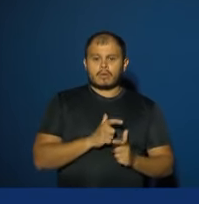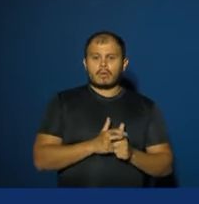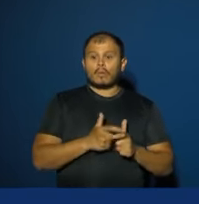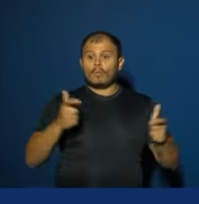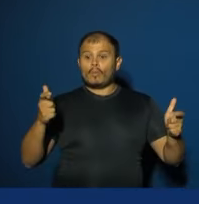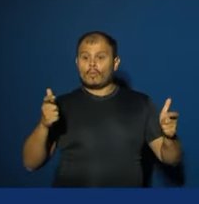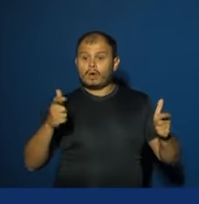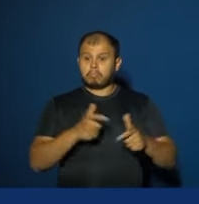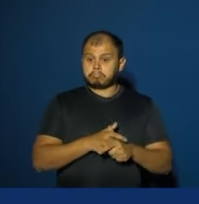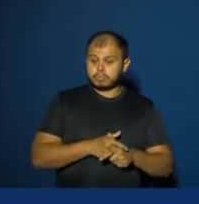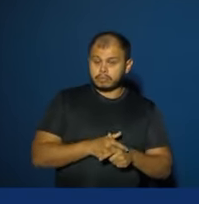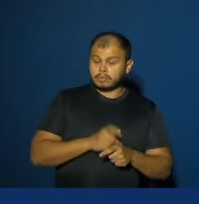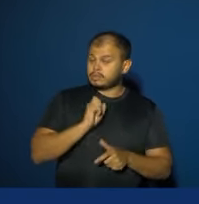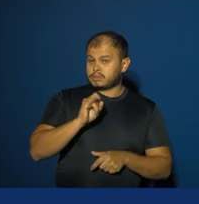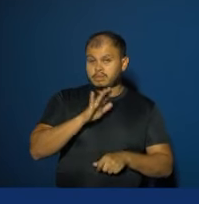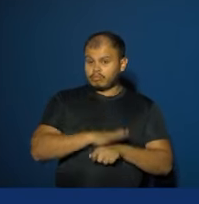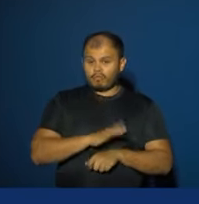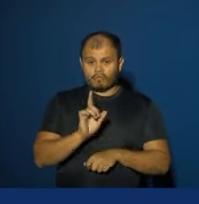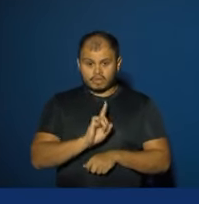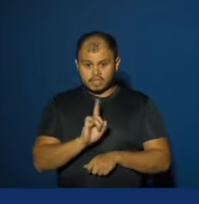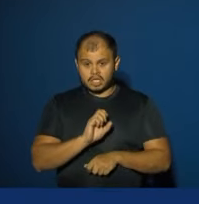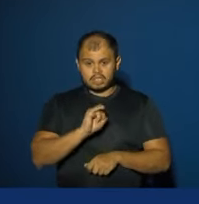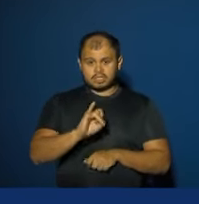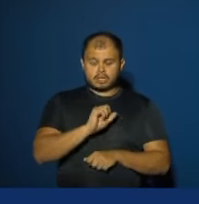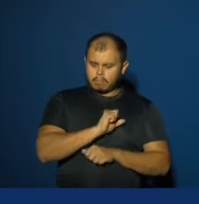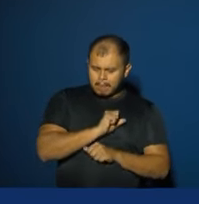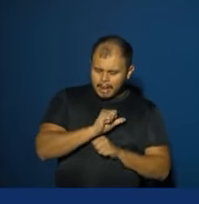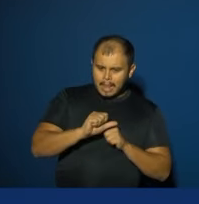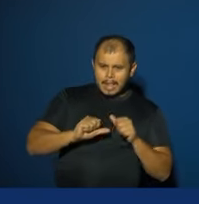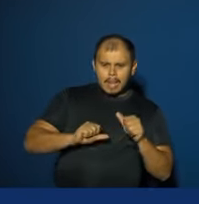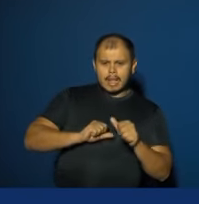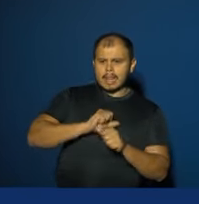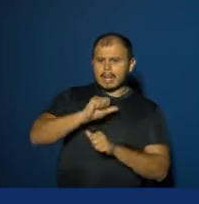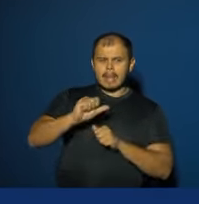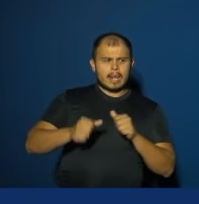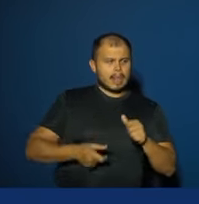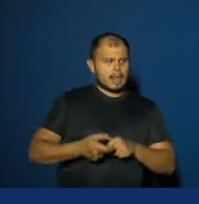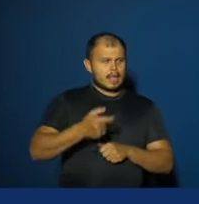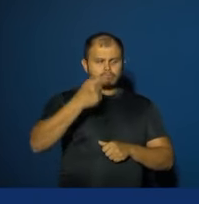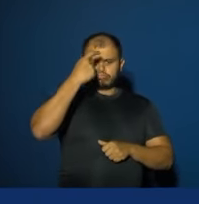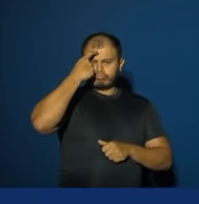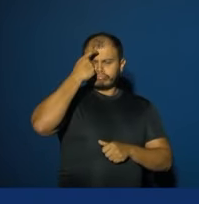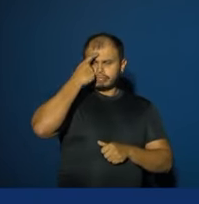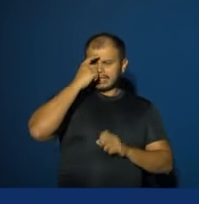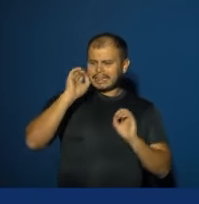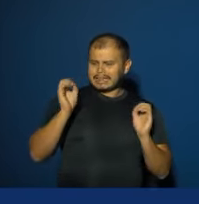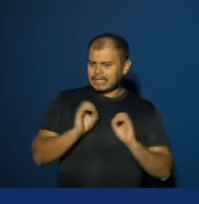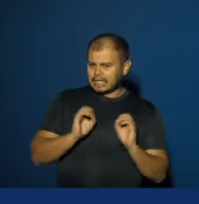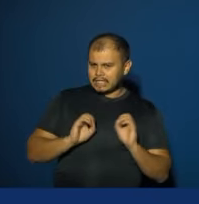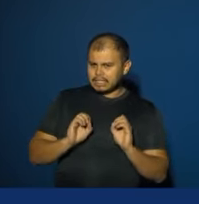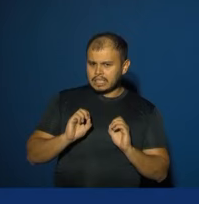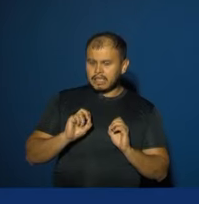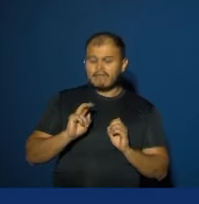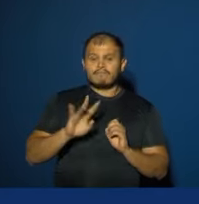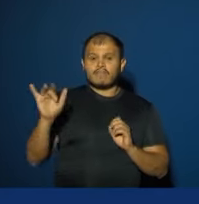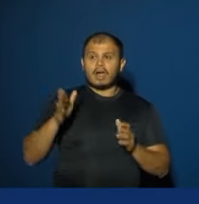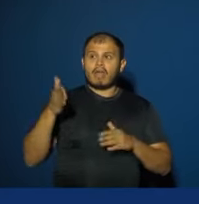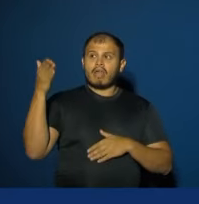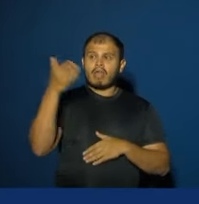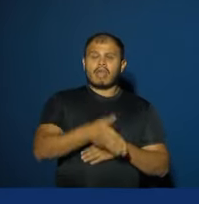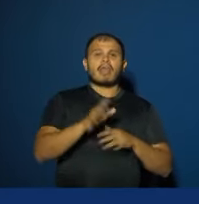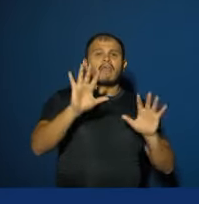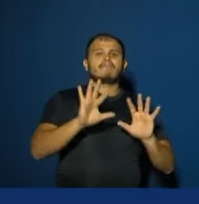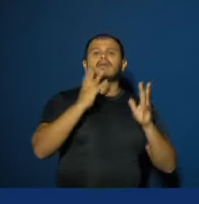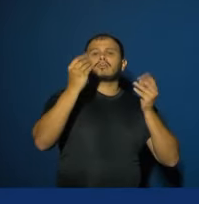eventos se a gente não fizer isso se a gente não mudar rapidamente o mindset de que não é em todo evento que a gente vai ganhar ter resultado